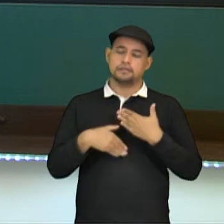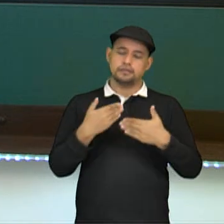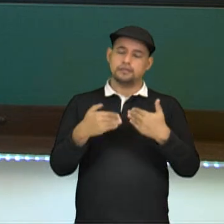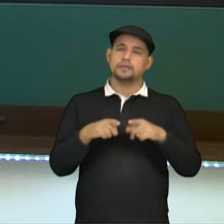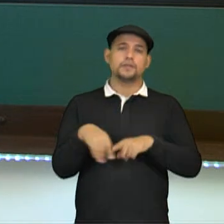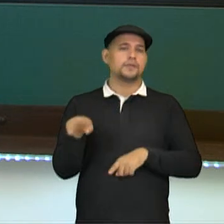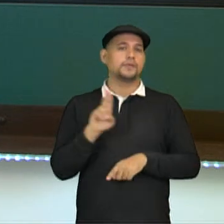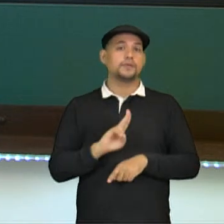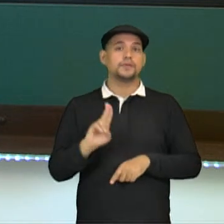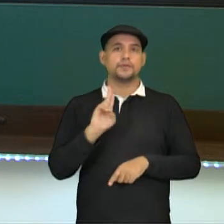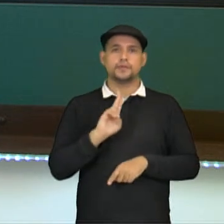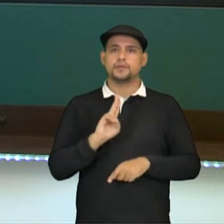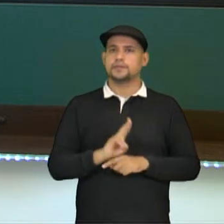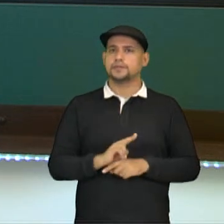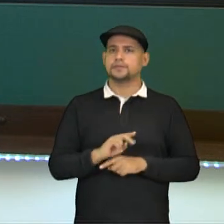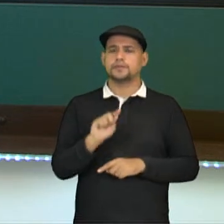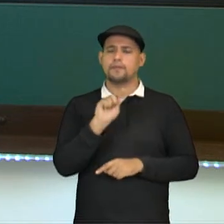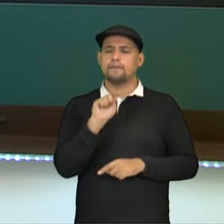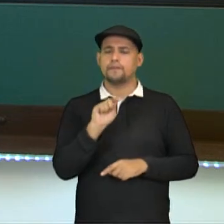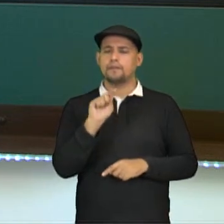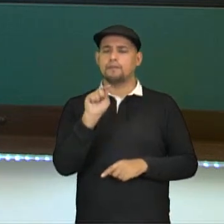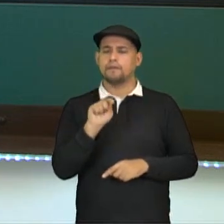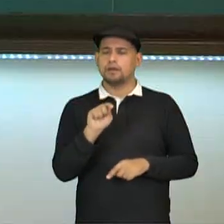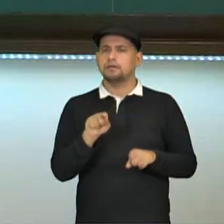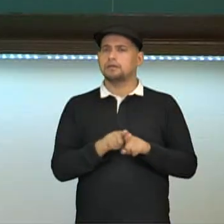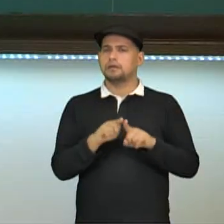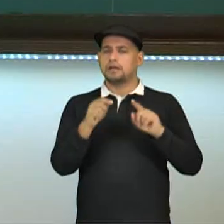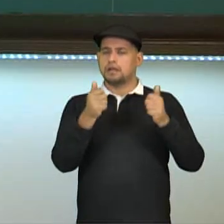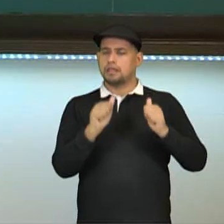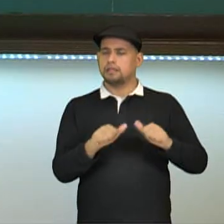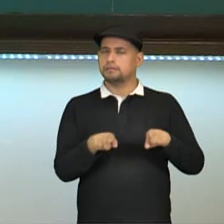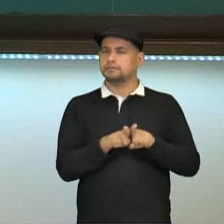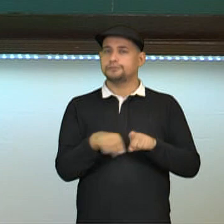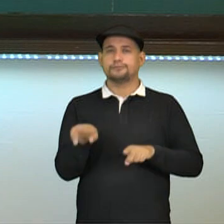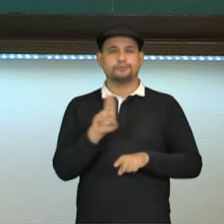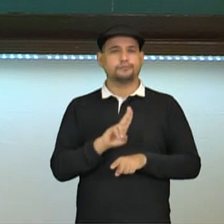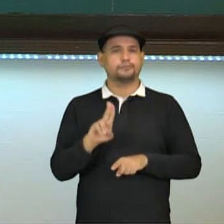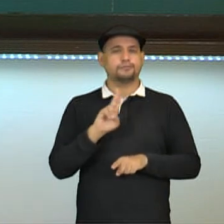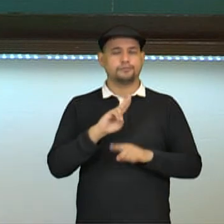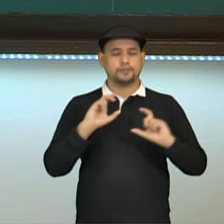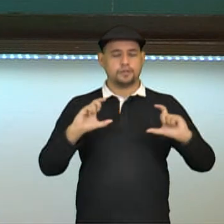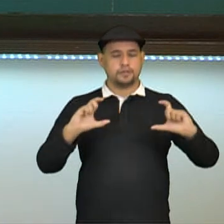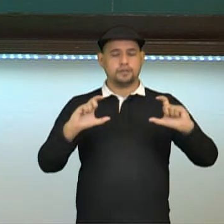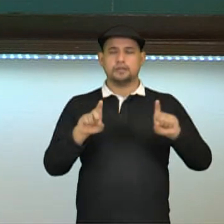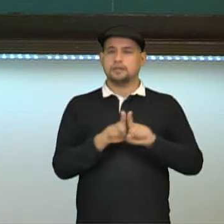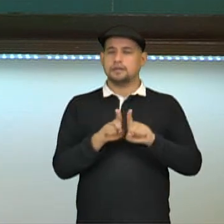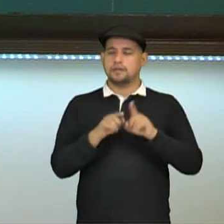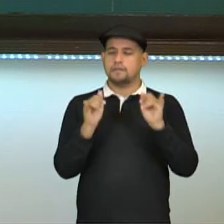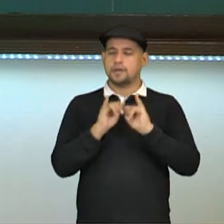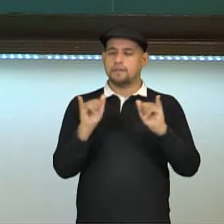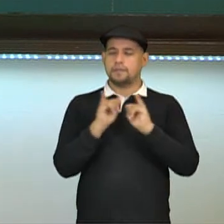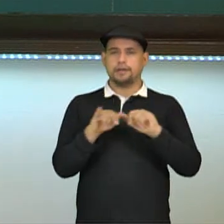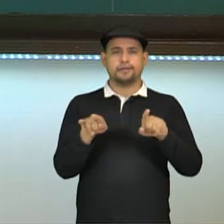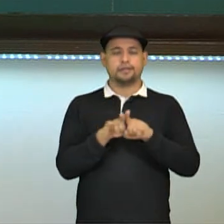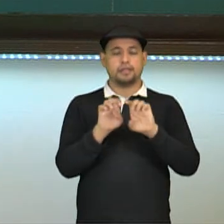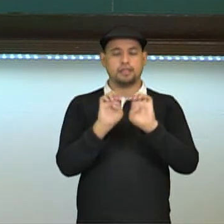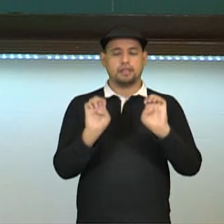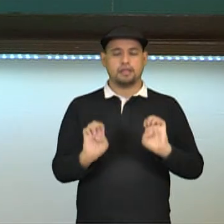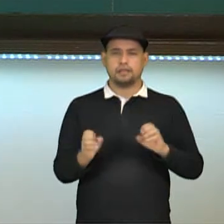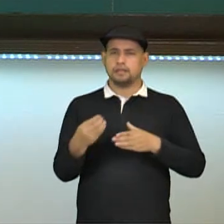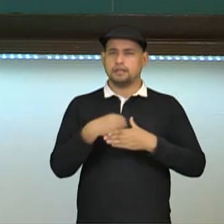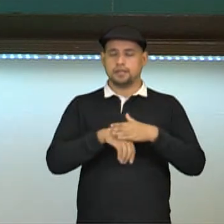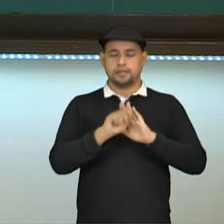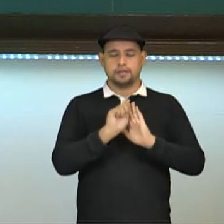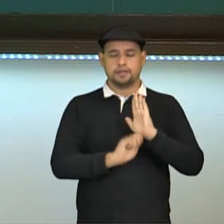do uso da pontuação, né? Analisamos um pouquinho ali, né, do uso dos colchetes e das reticências na estrutura interna